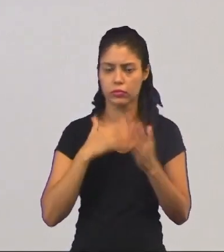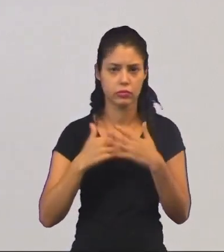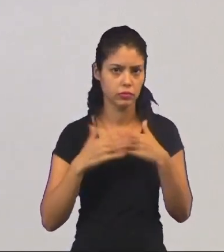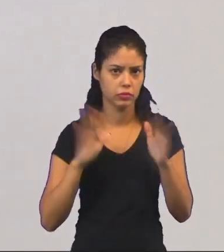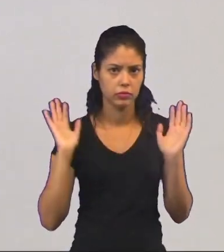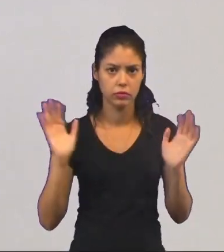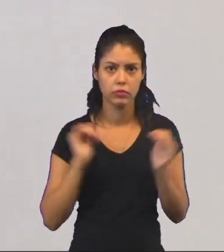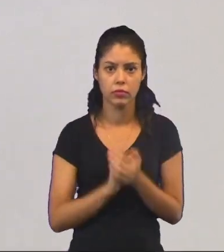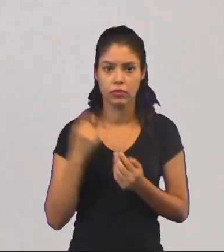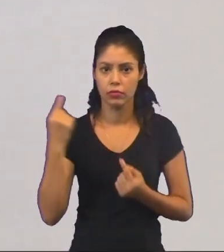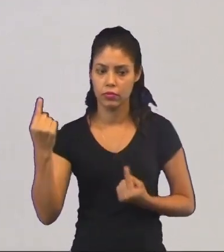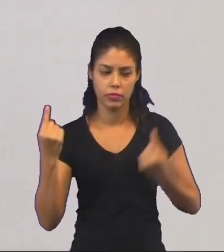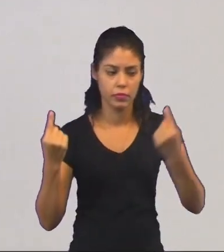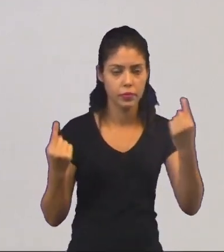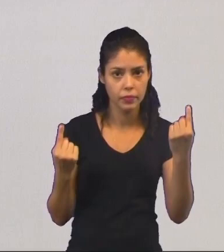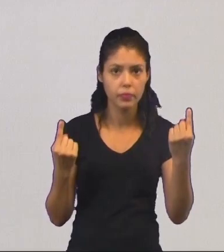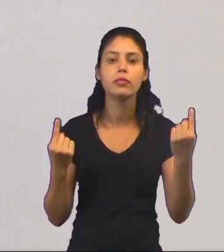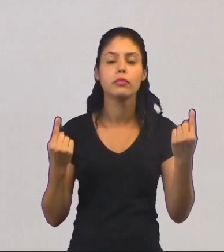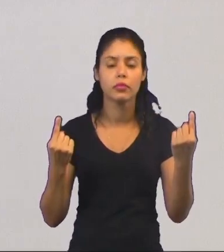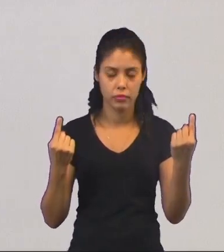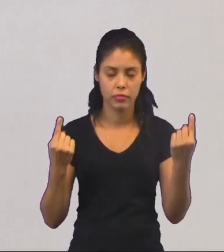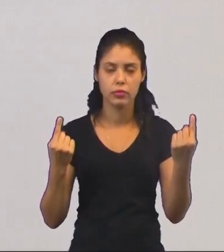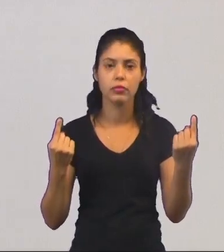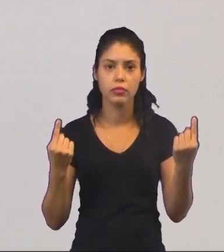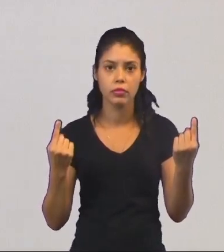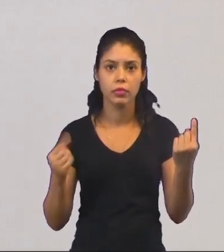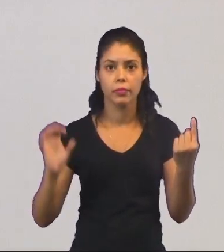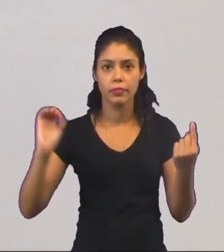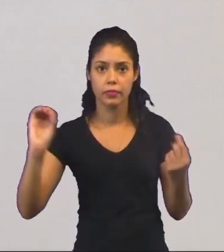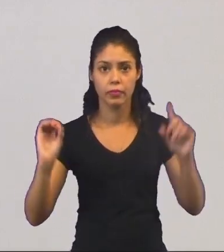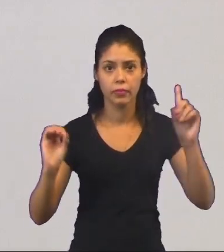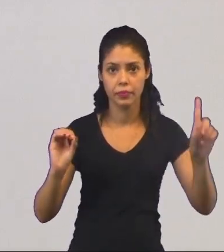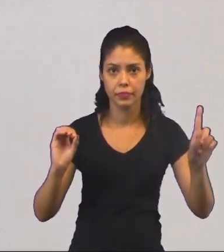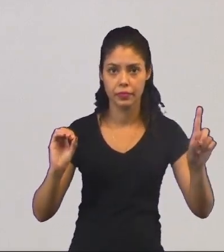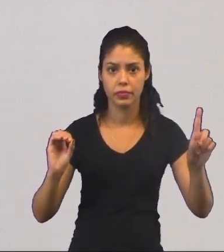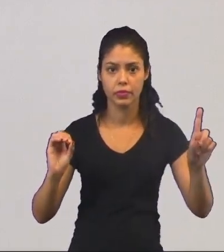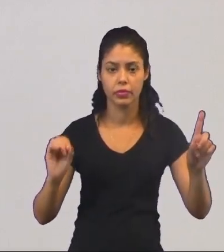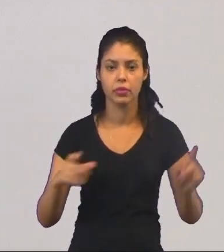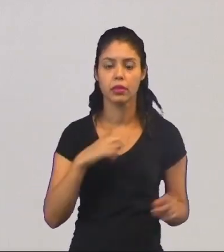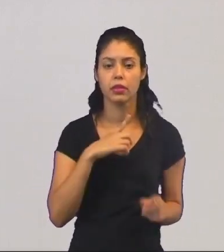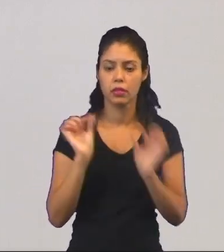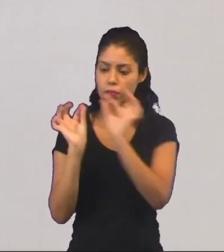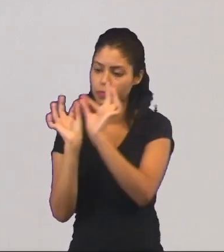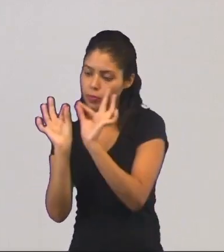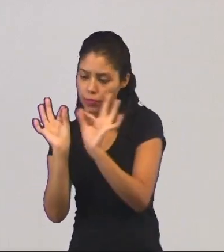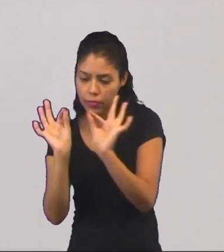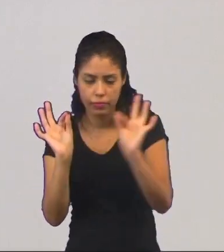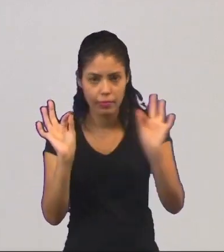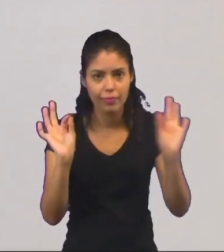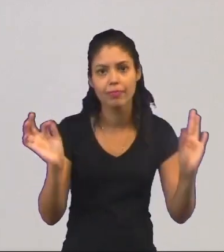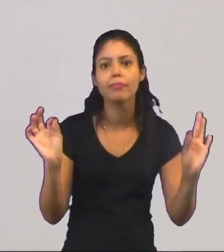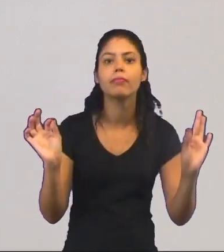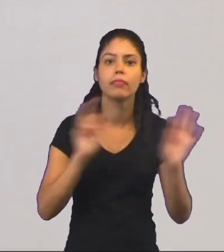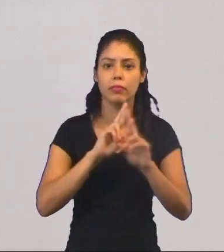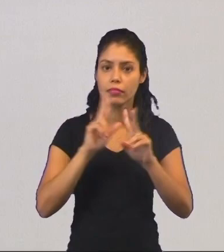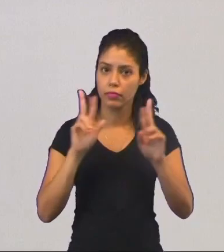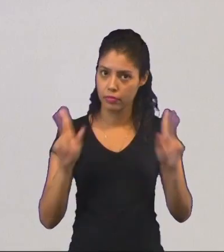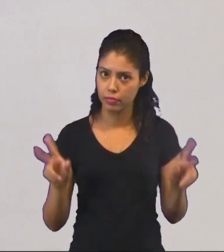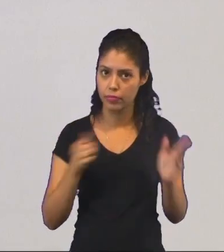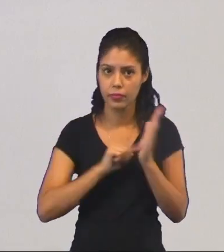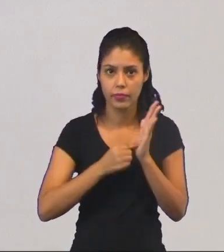tá entre um ponto e outro ou seja entre 0 e 1 existem infinitos pontos ali